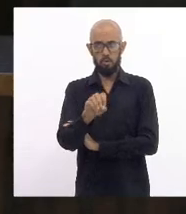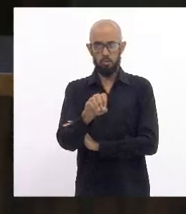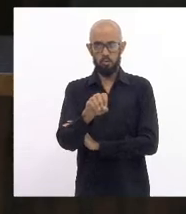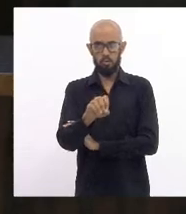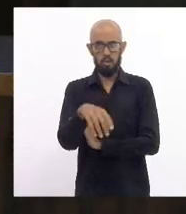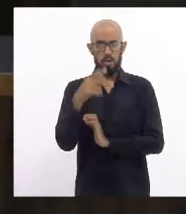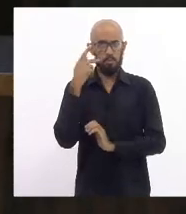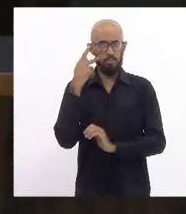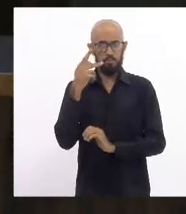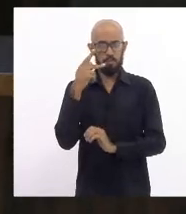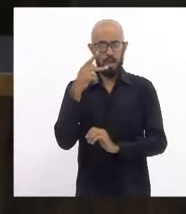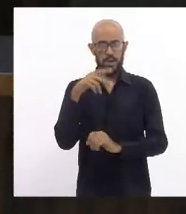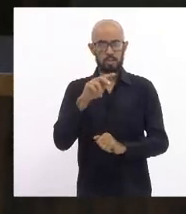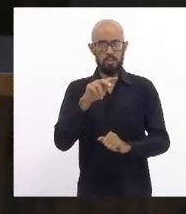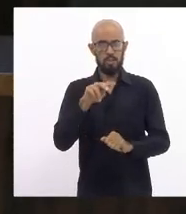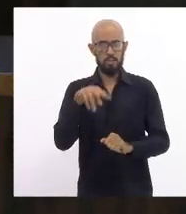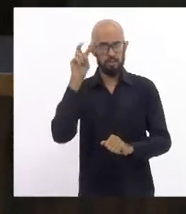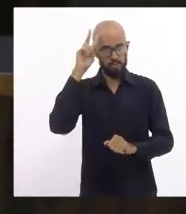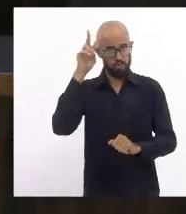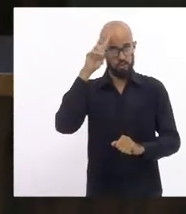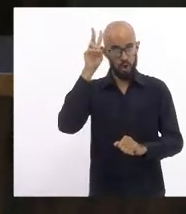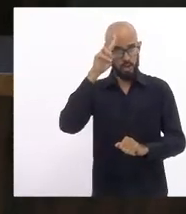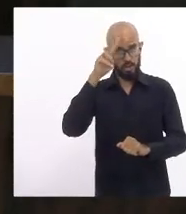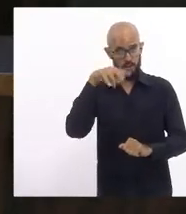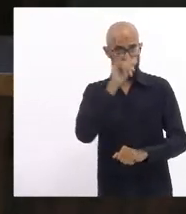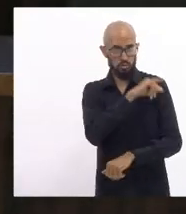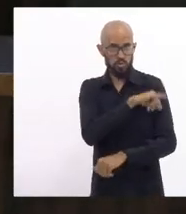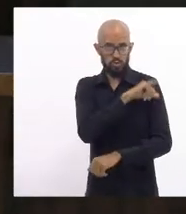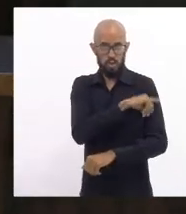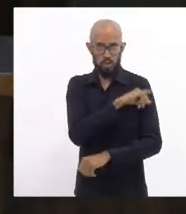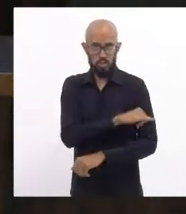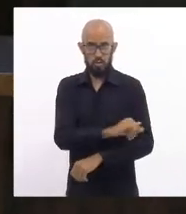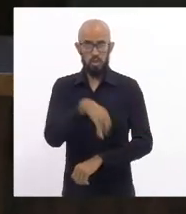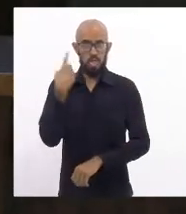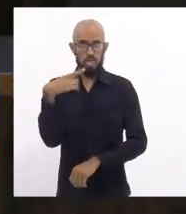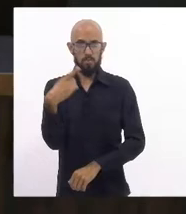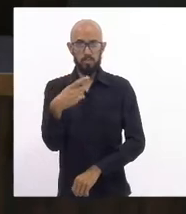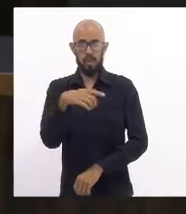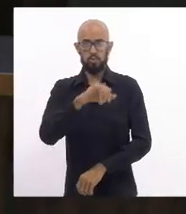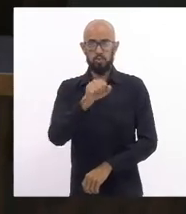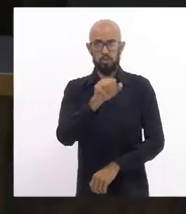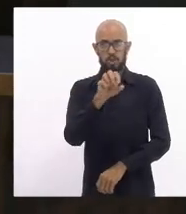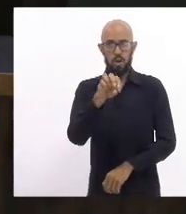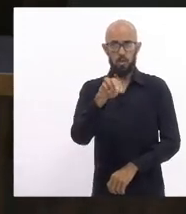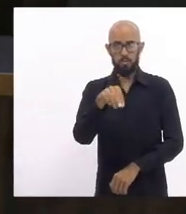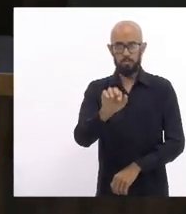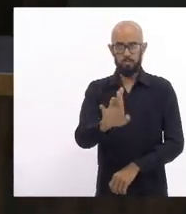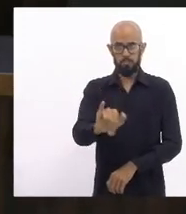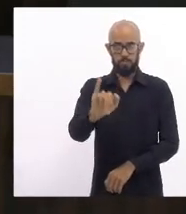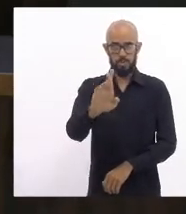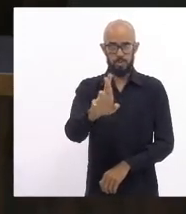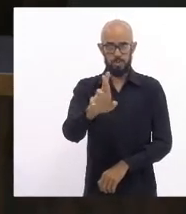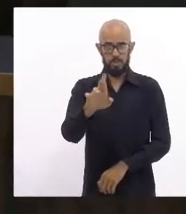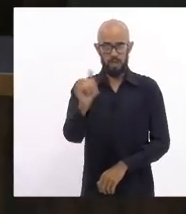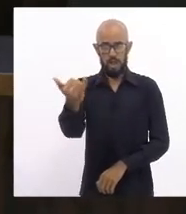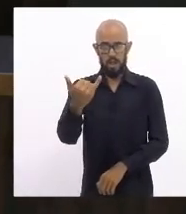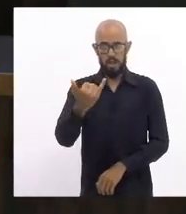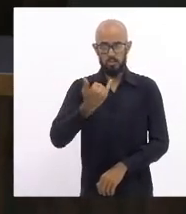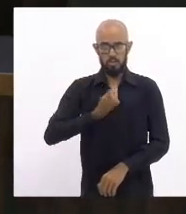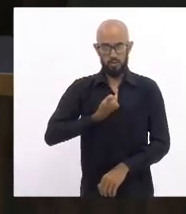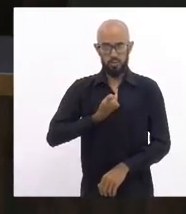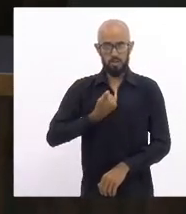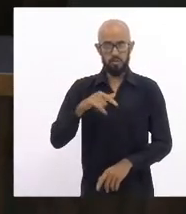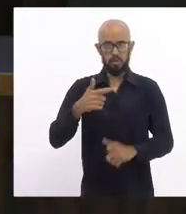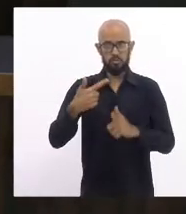do Estado do Rio de Janeiro. É, o deputado Jaumir está comunicando aqui que ainda estão com um problema no